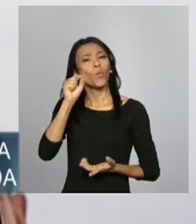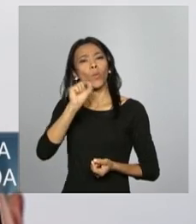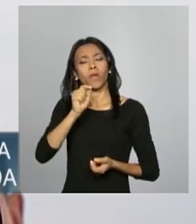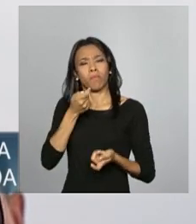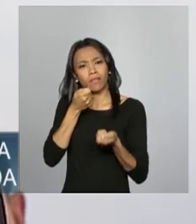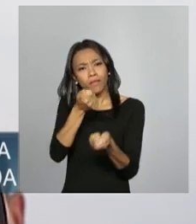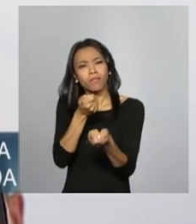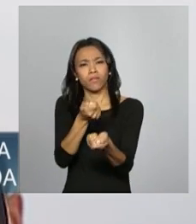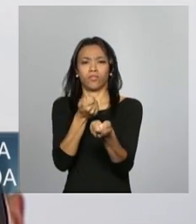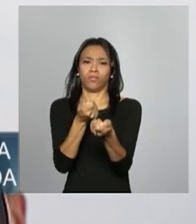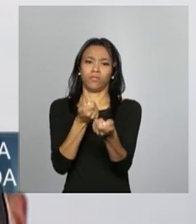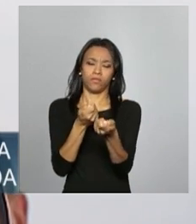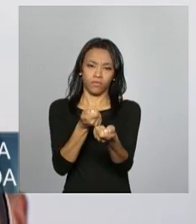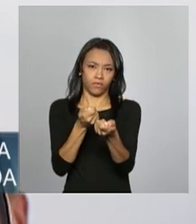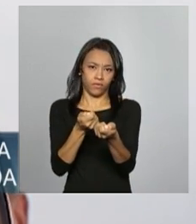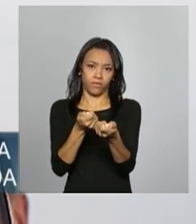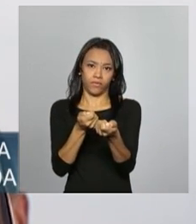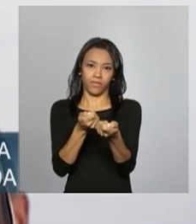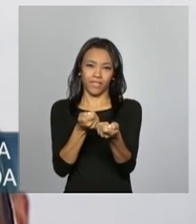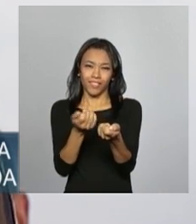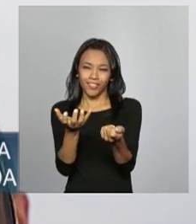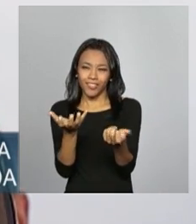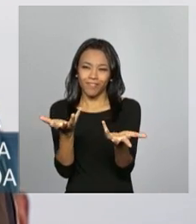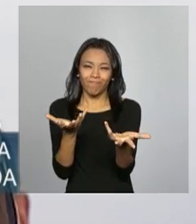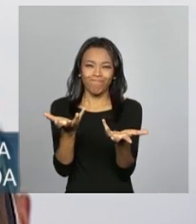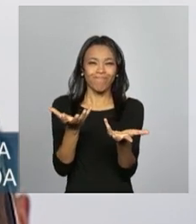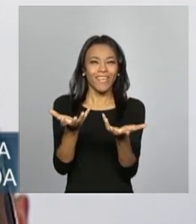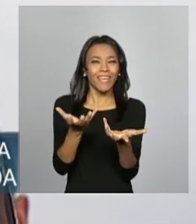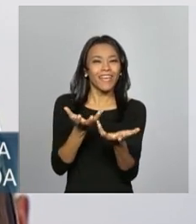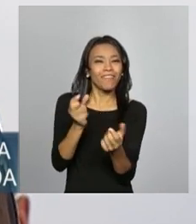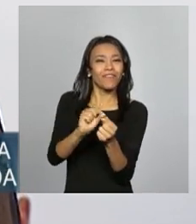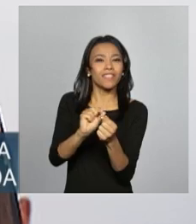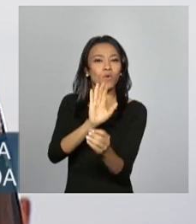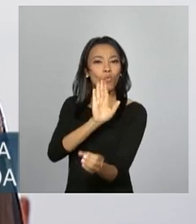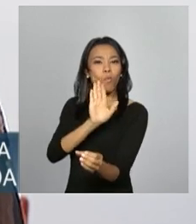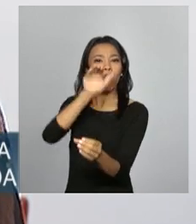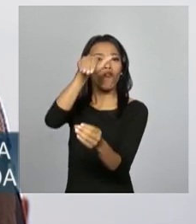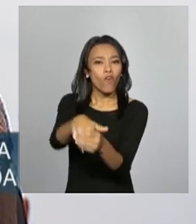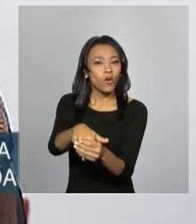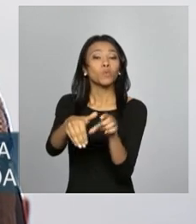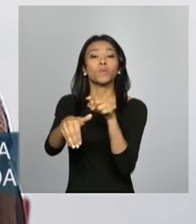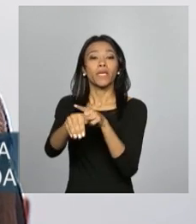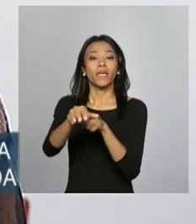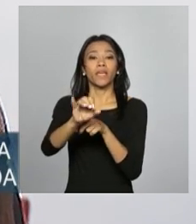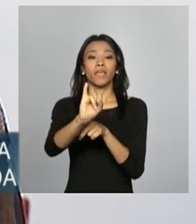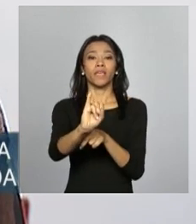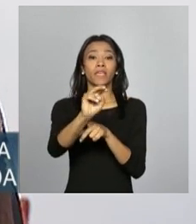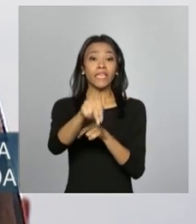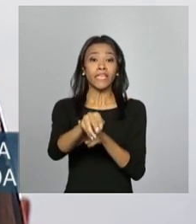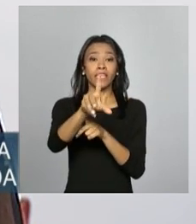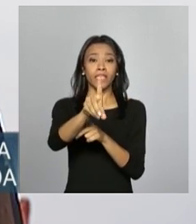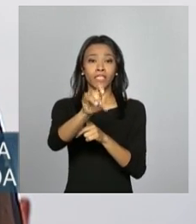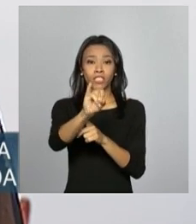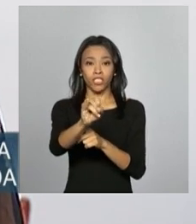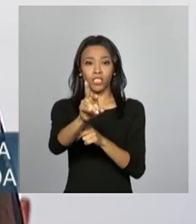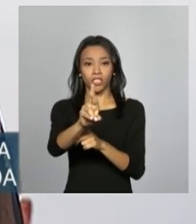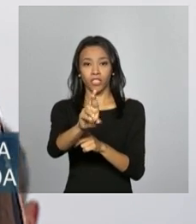tentativa de fazer uma eleição indireta por aqueles que não têm voto.